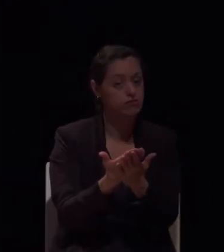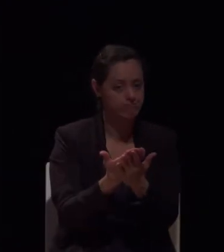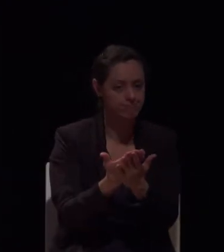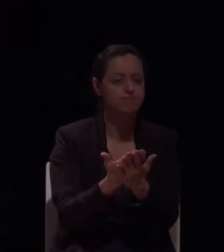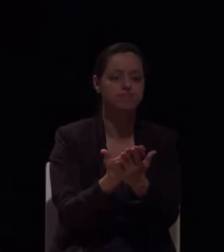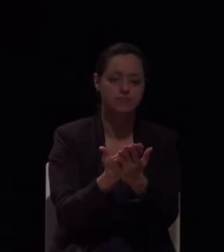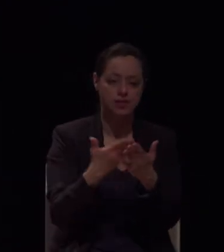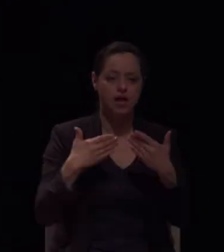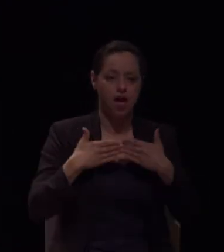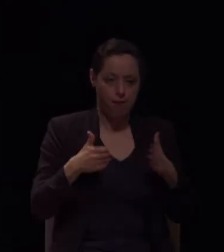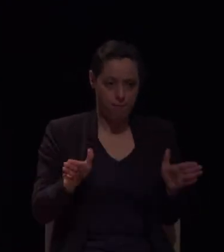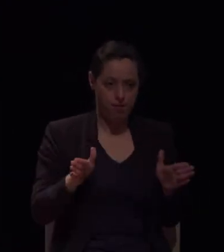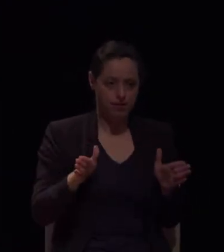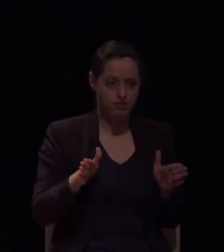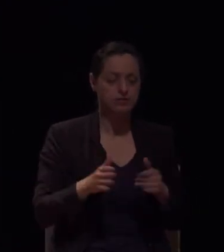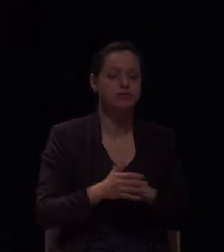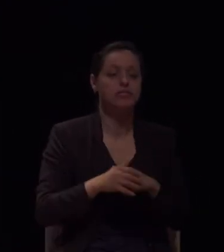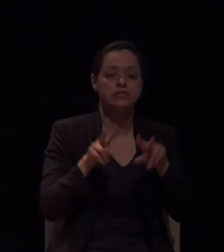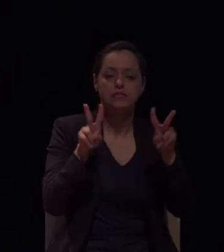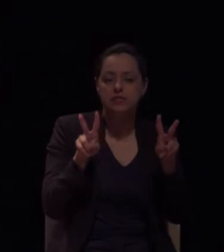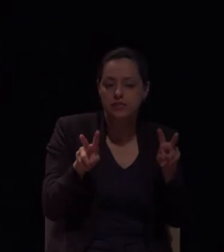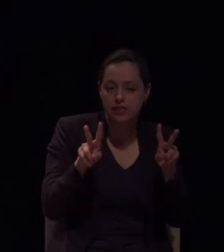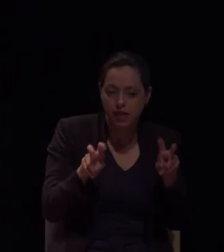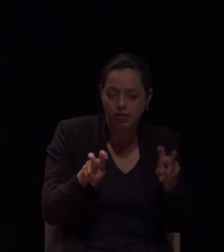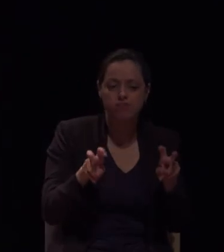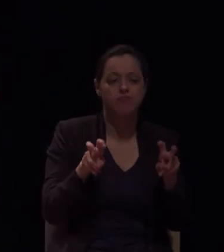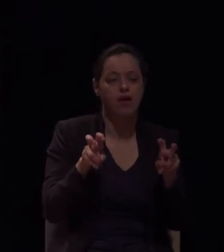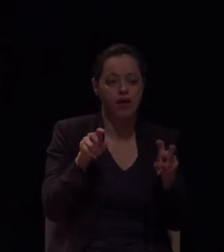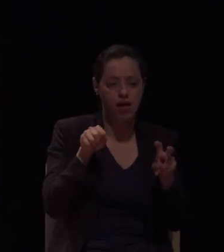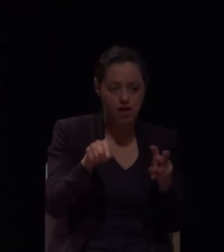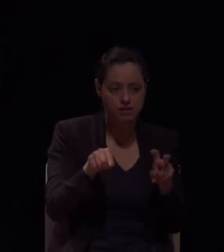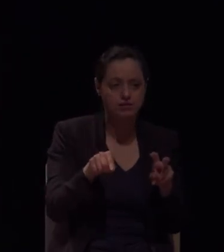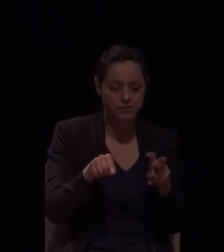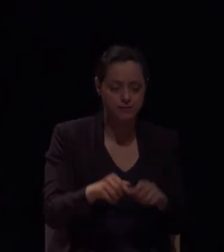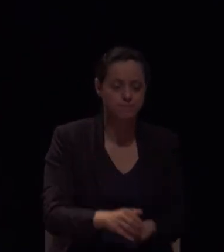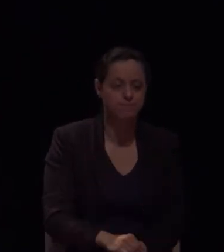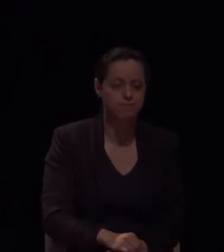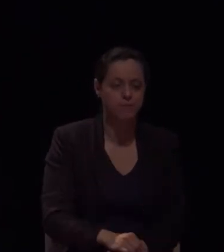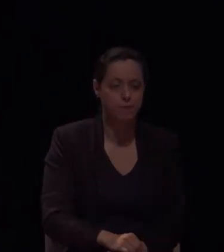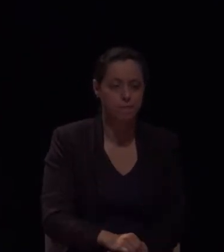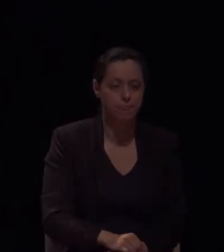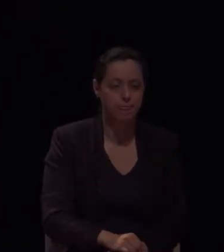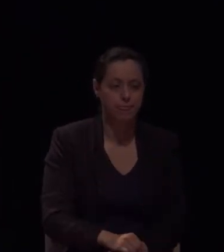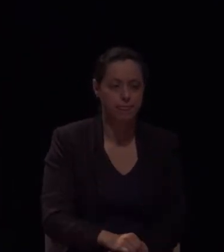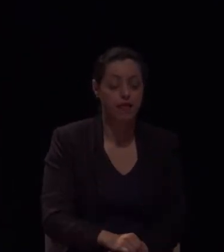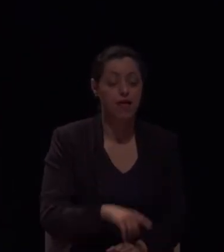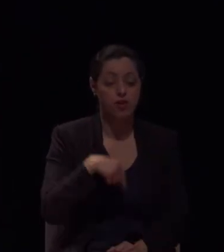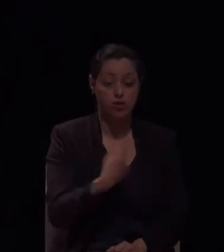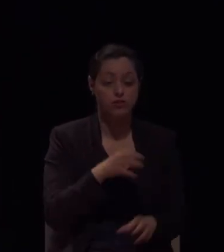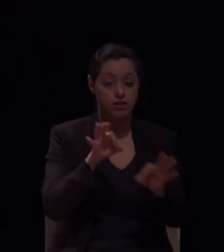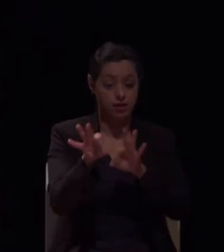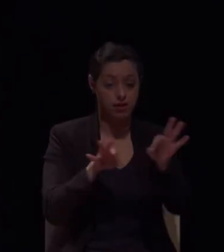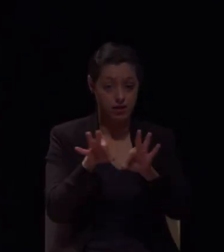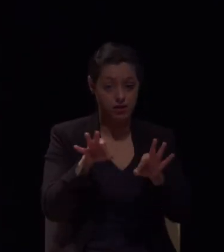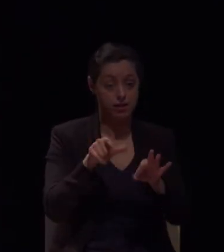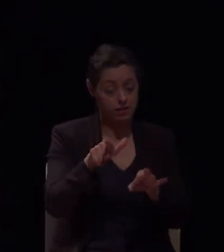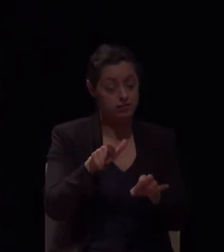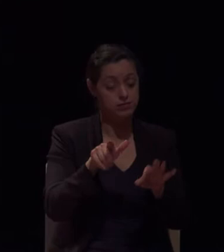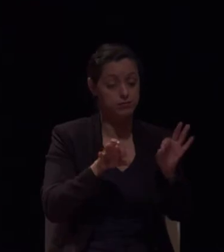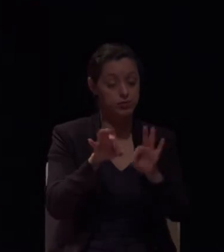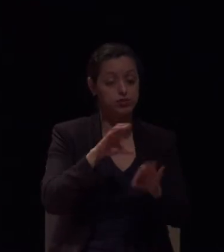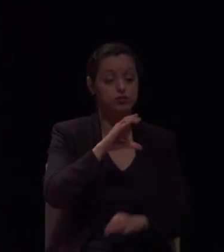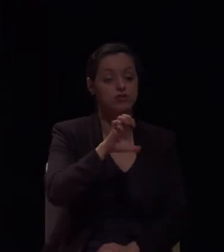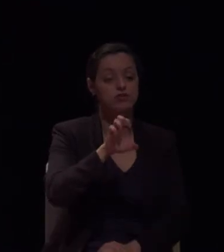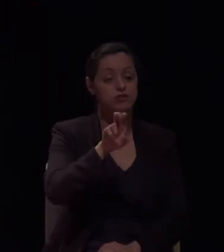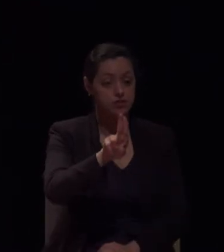abrir pra esses temas a gente realizou esse esse projeto nos céus com o apoio da